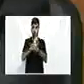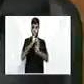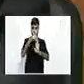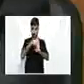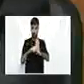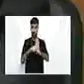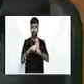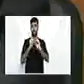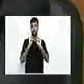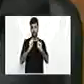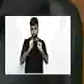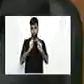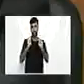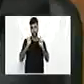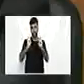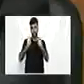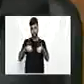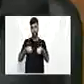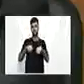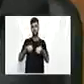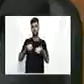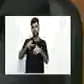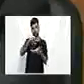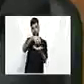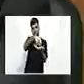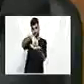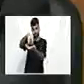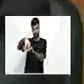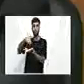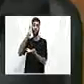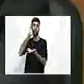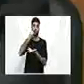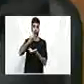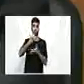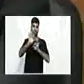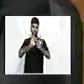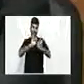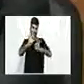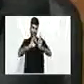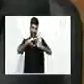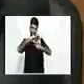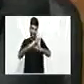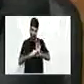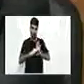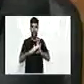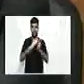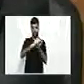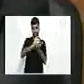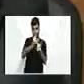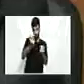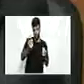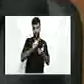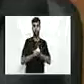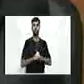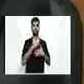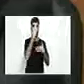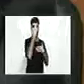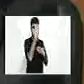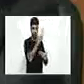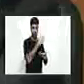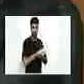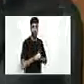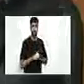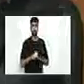projeto a gente vai permitir que a entidade as entidades consigam colocar em dia questão financeira Muito obrigado